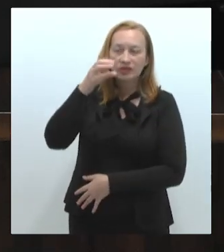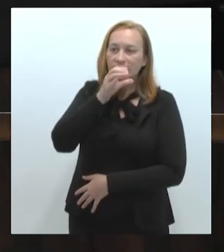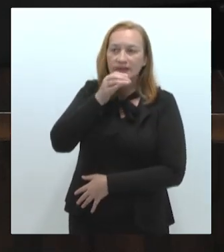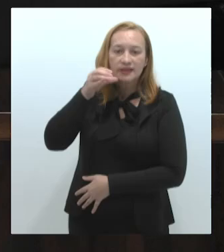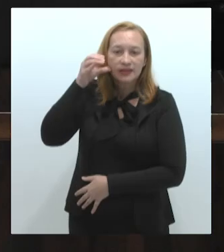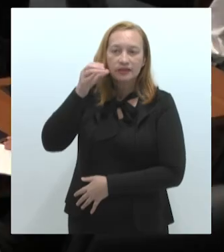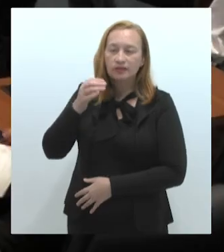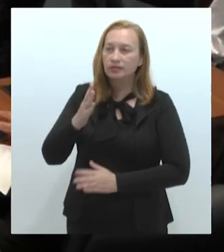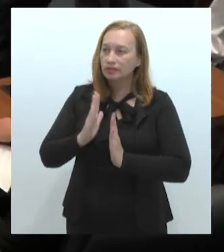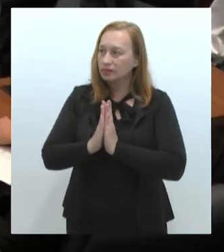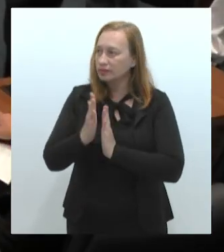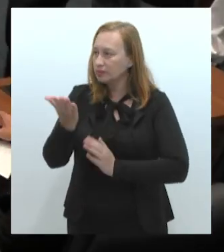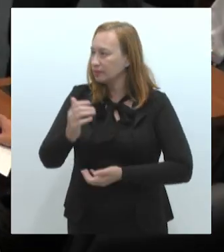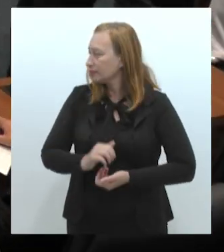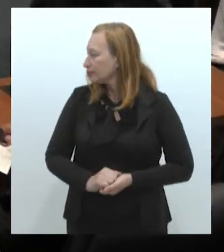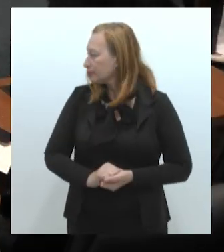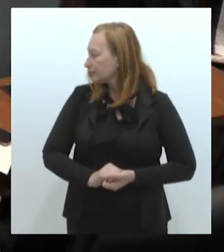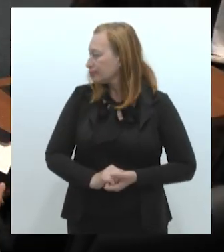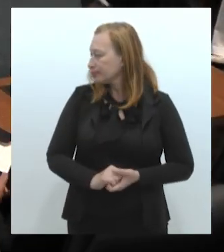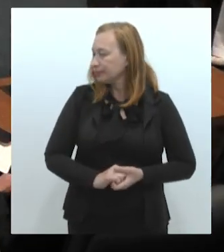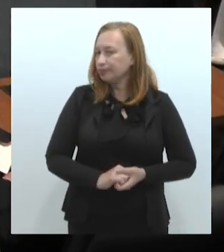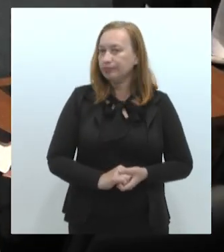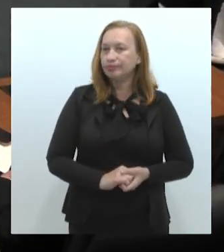por favor.